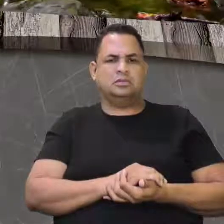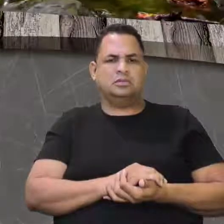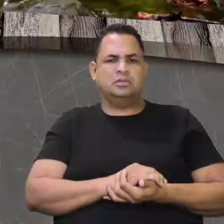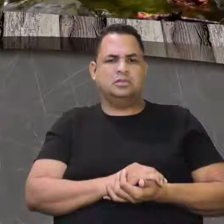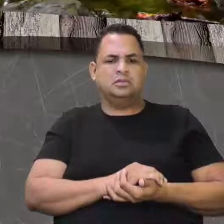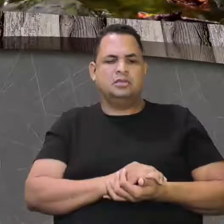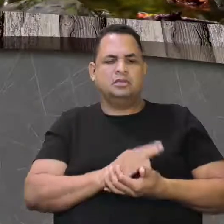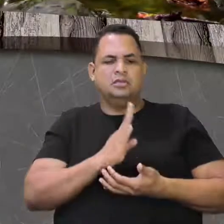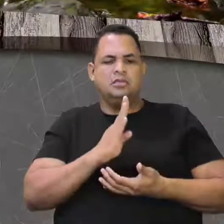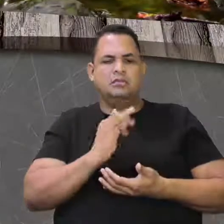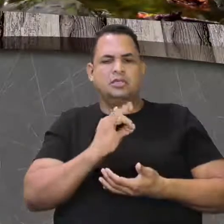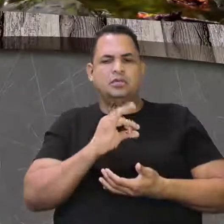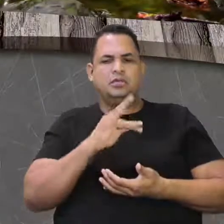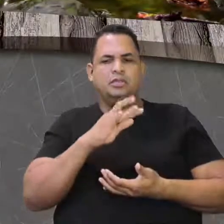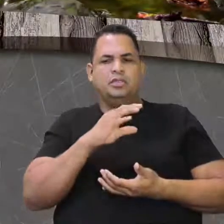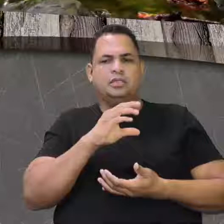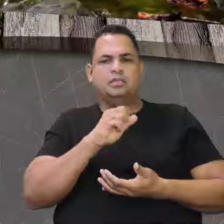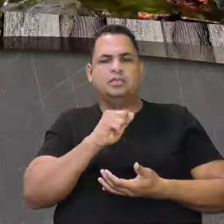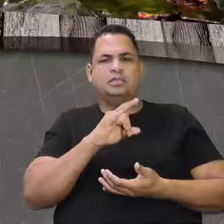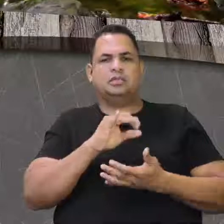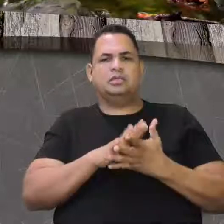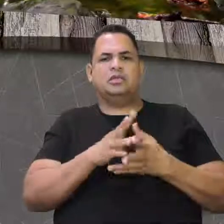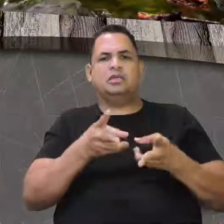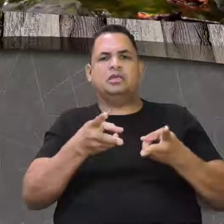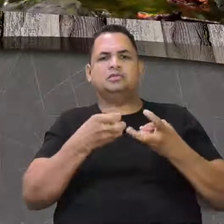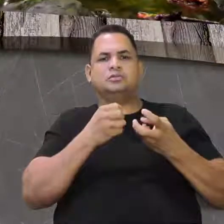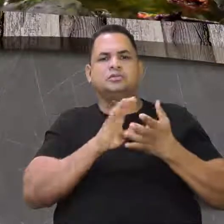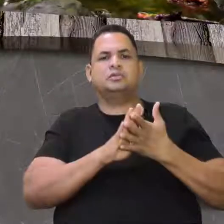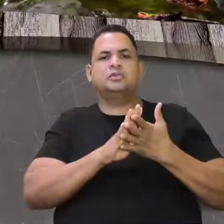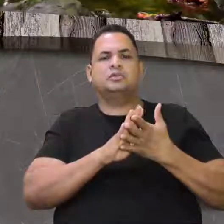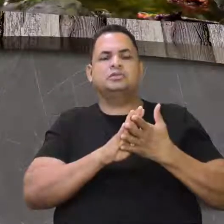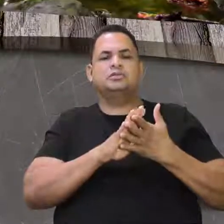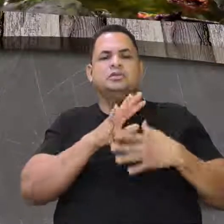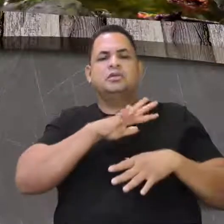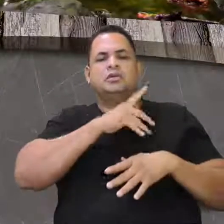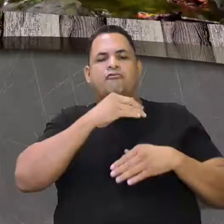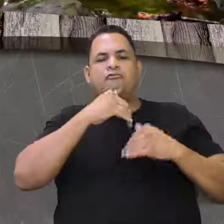A biopirataria, ela é tão danosa,